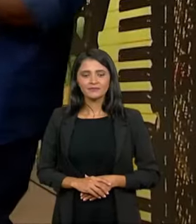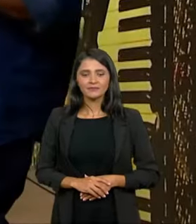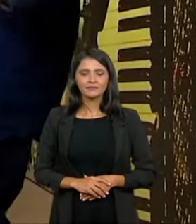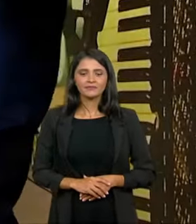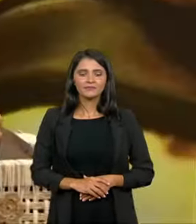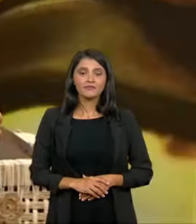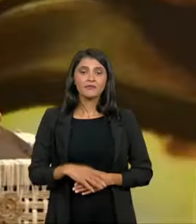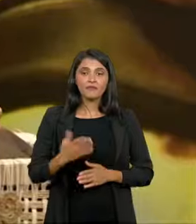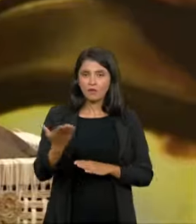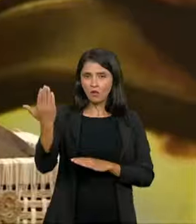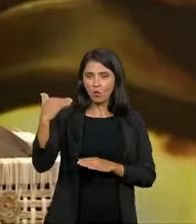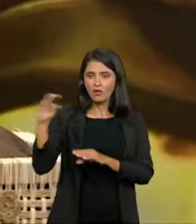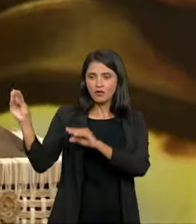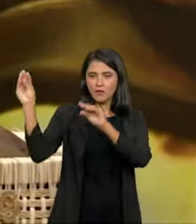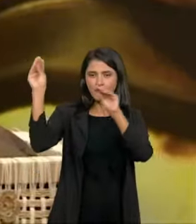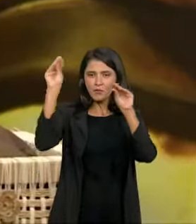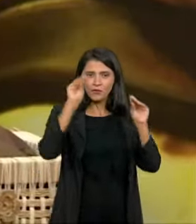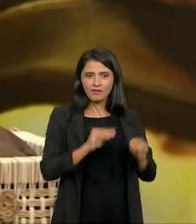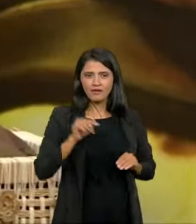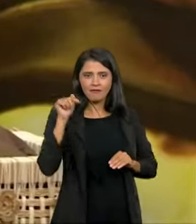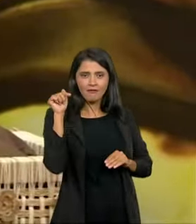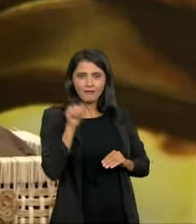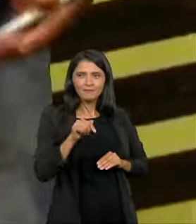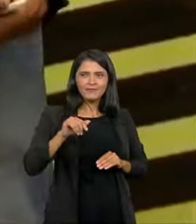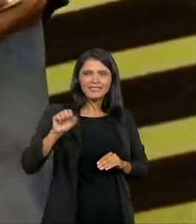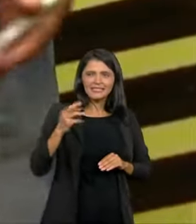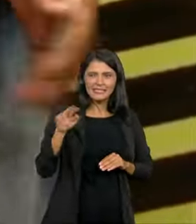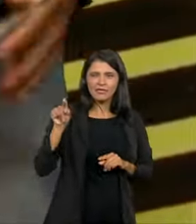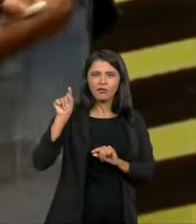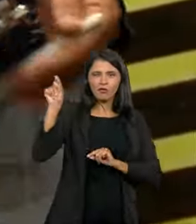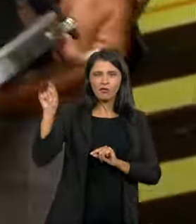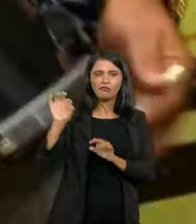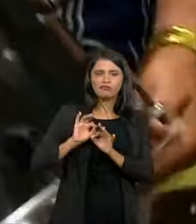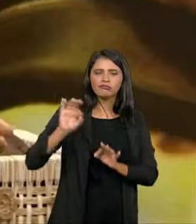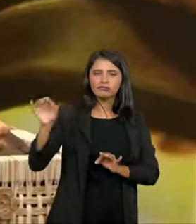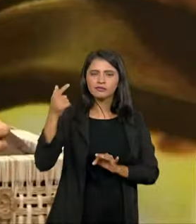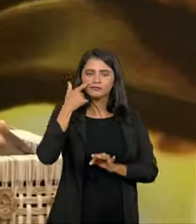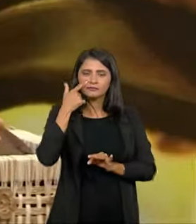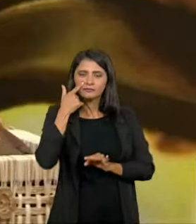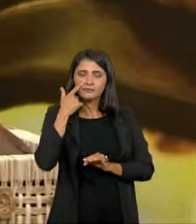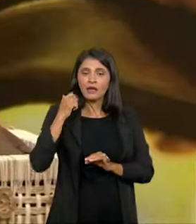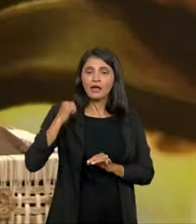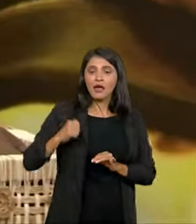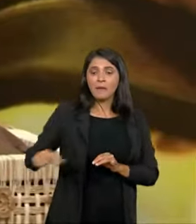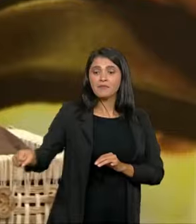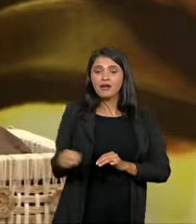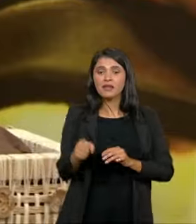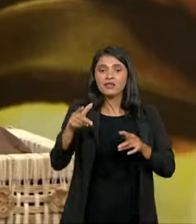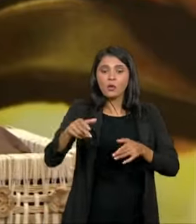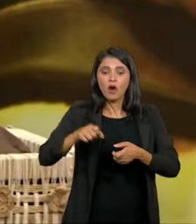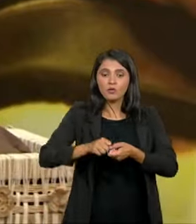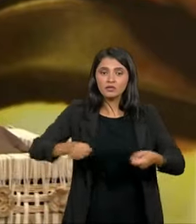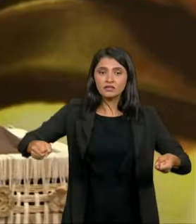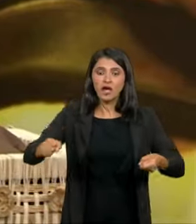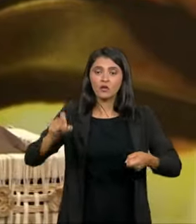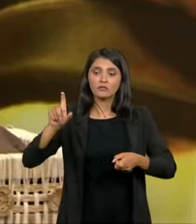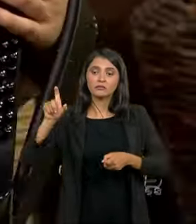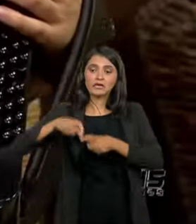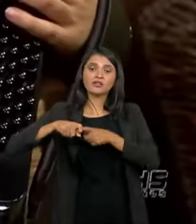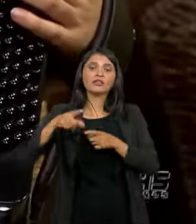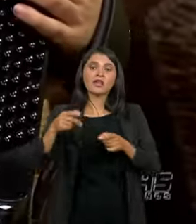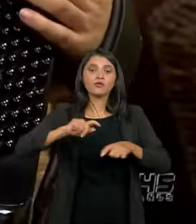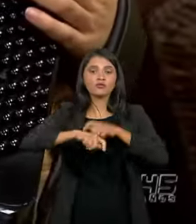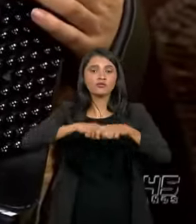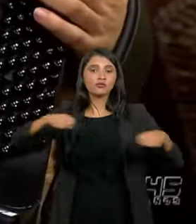Quando eu vim do sertão, seu moço do meu bodocó, a maleta era um saco e o cadeado era um nó.